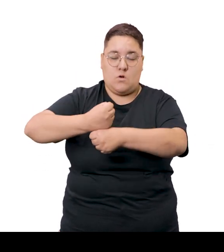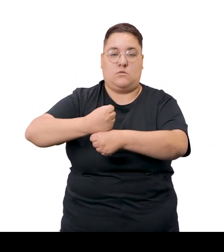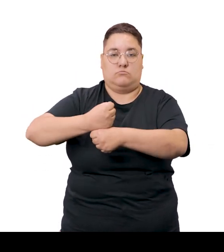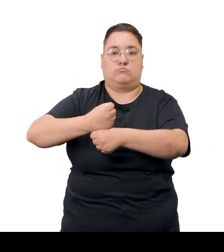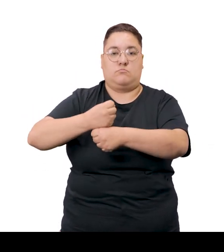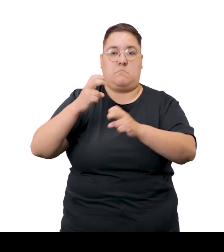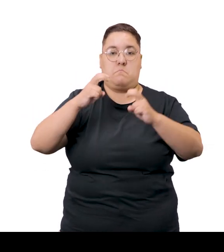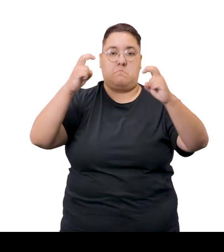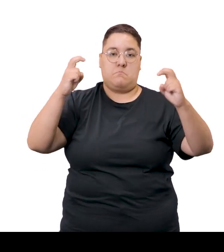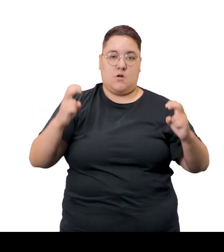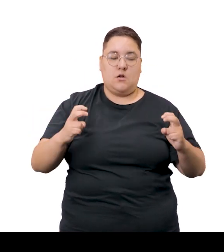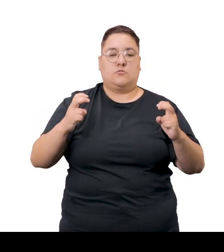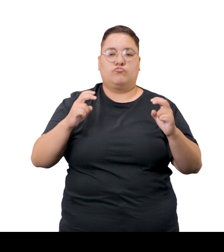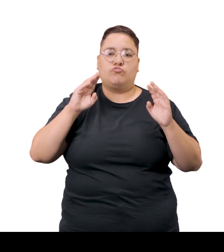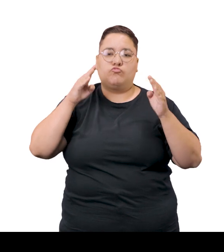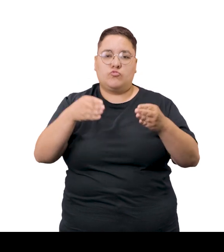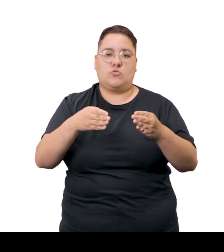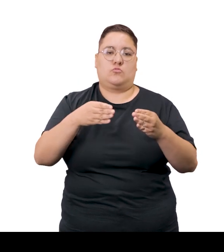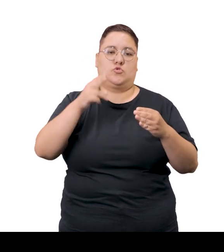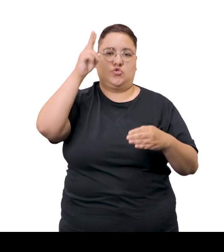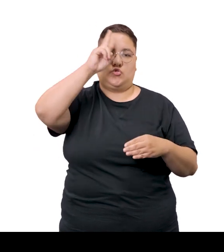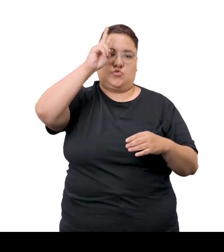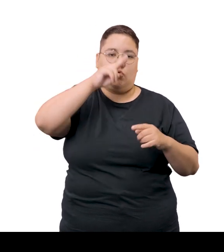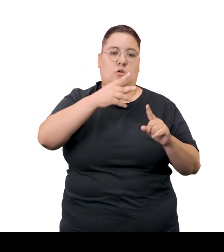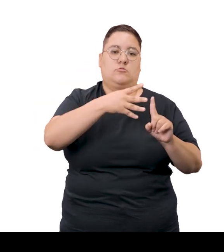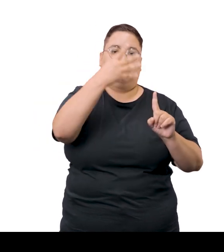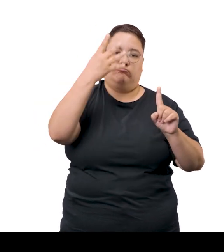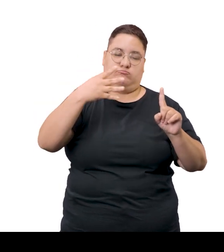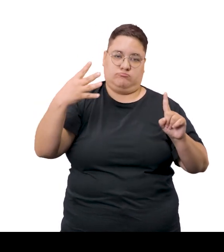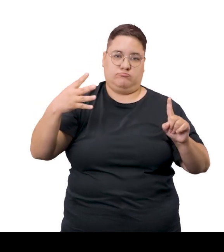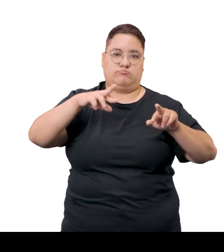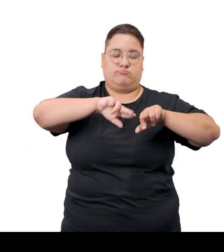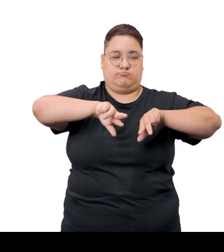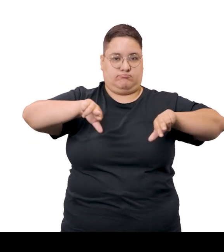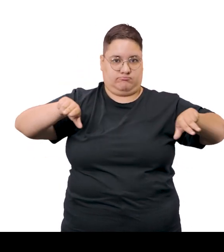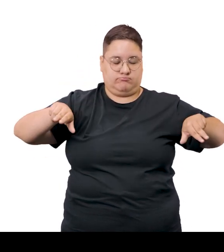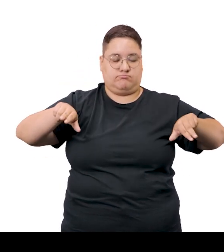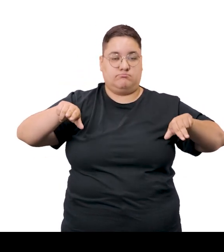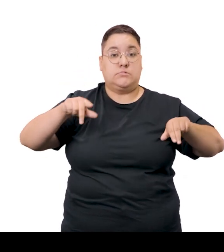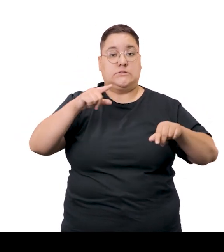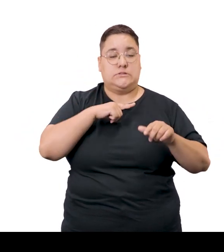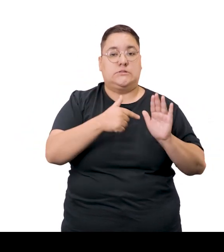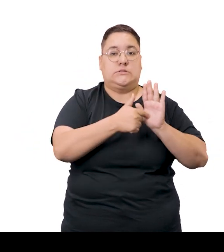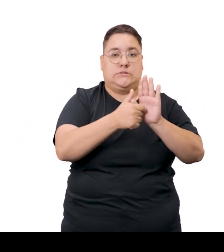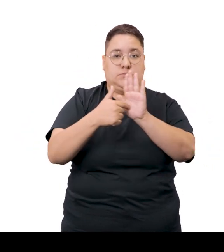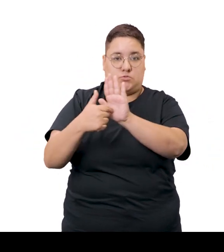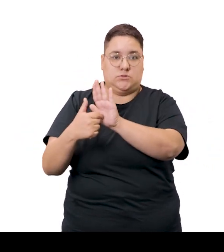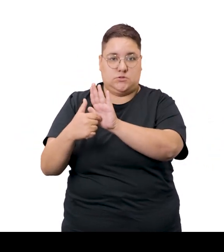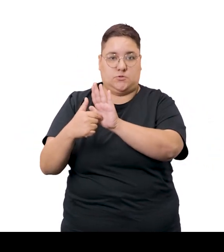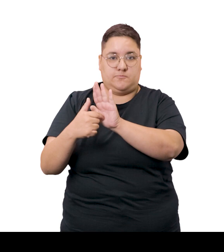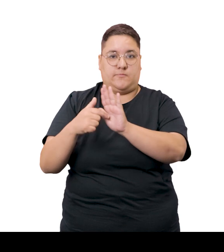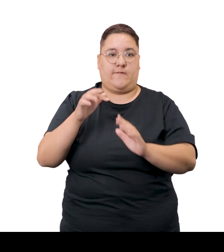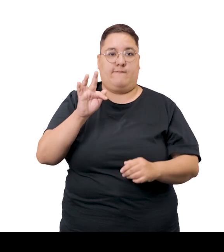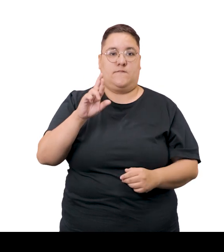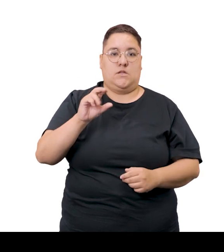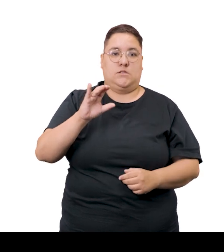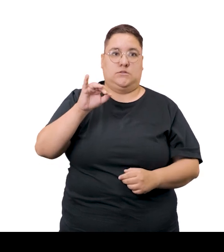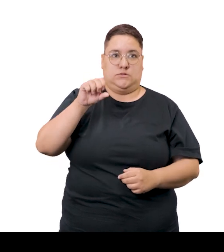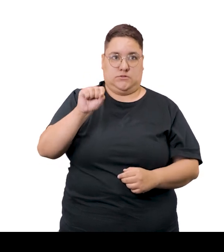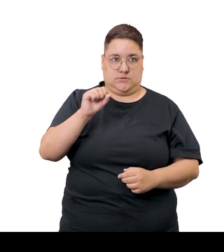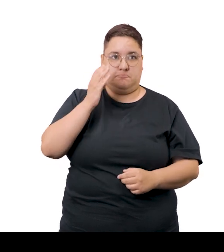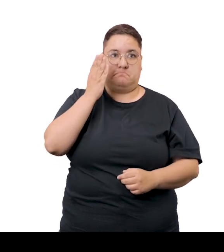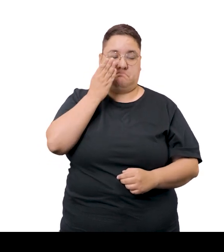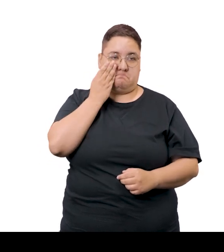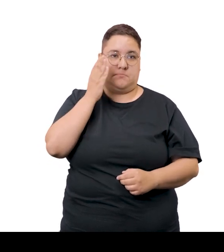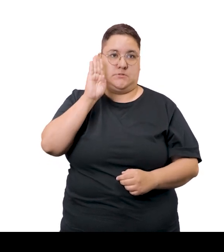diversidade LGBTQIA+, que também inclui exposições de Francis Bacon, Gran Fury, Leonilson, Lia